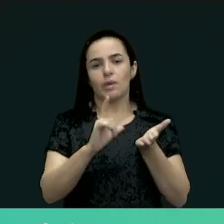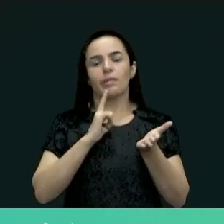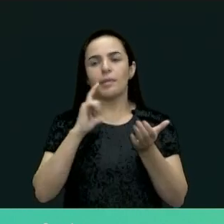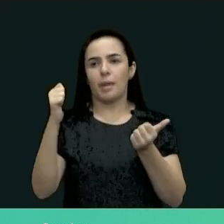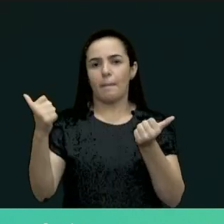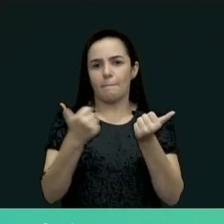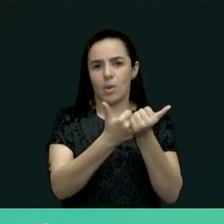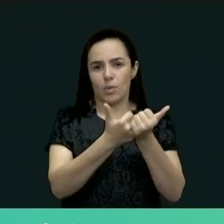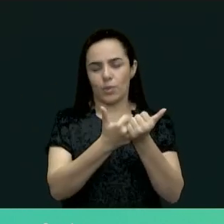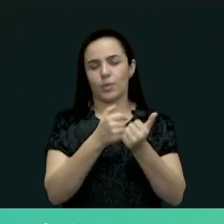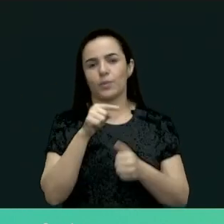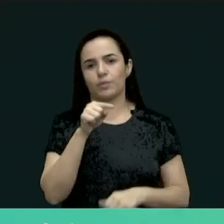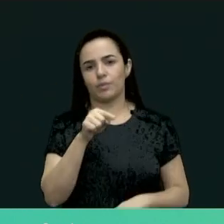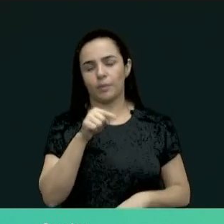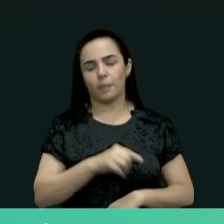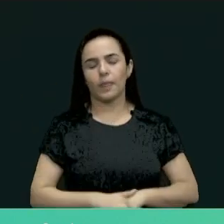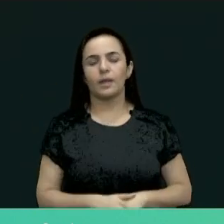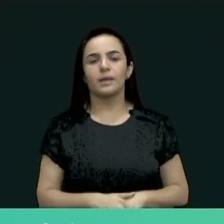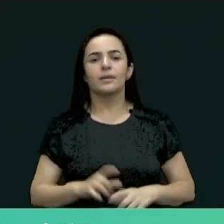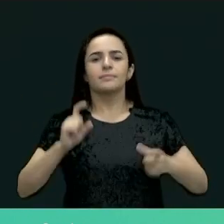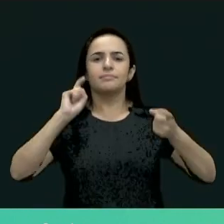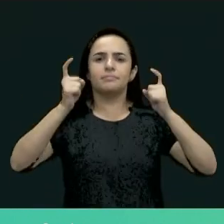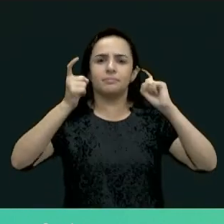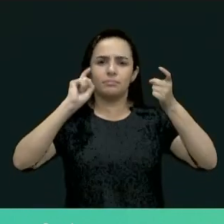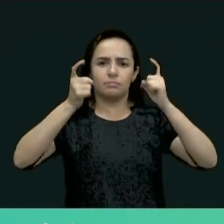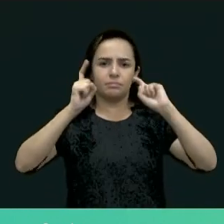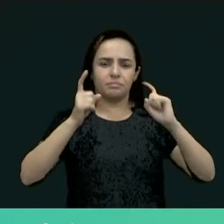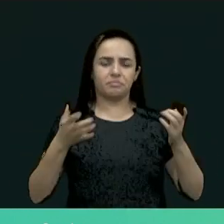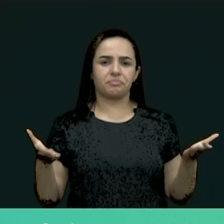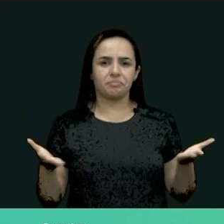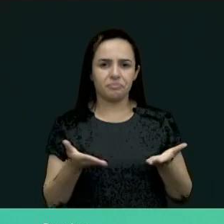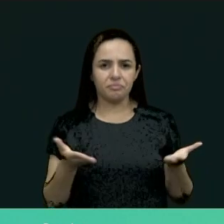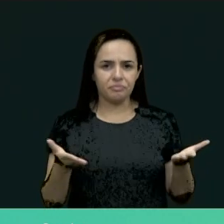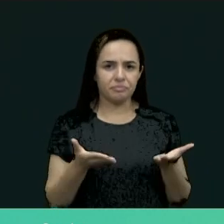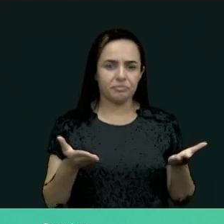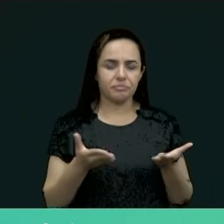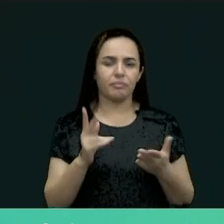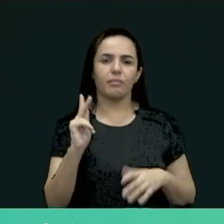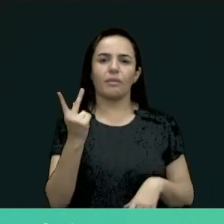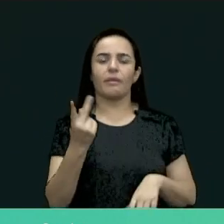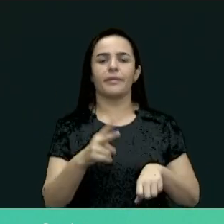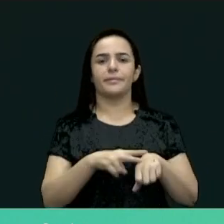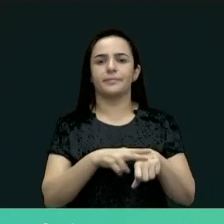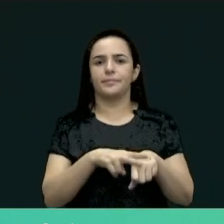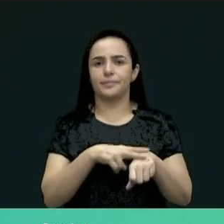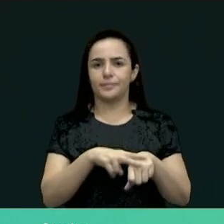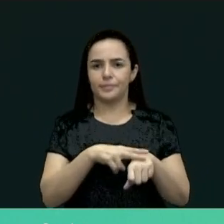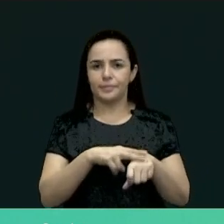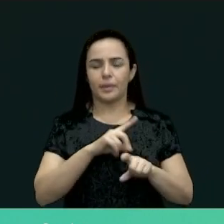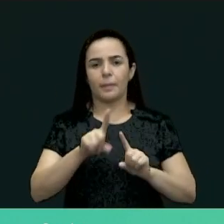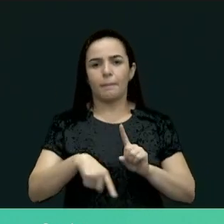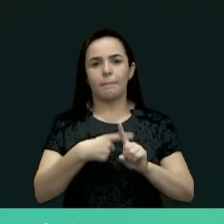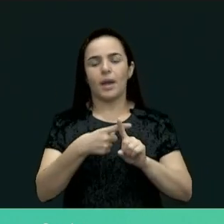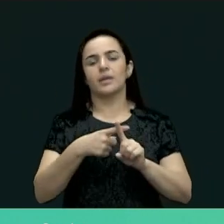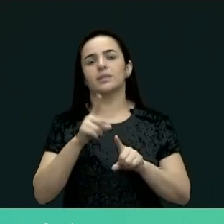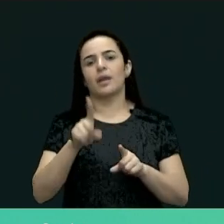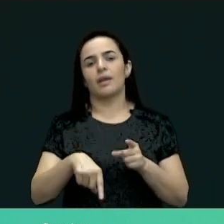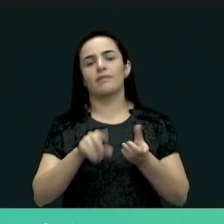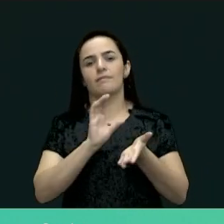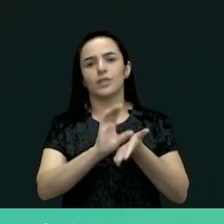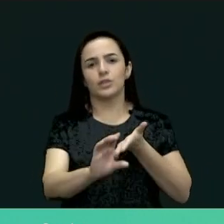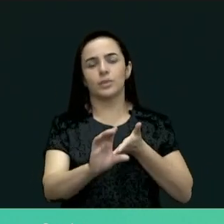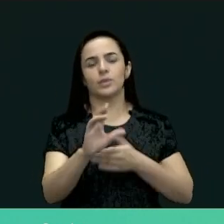A discussão aqui colocada da produção de hidrogênio e dos investimentos em energia eólica,